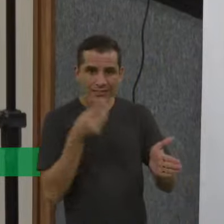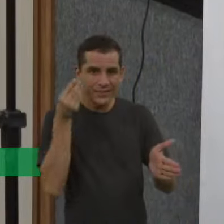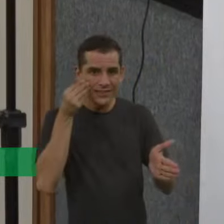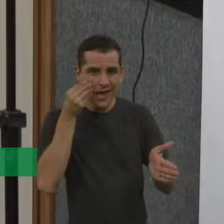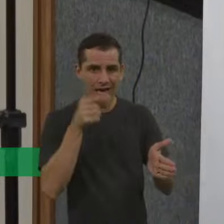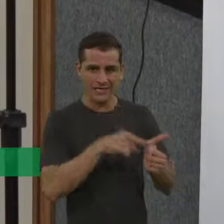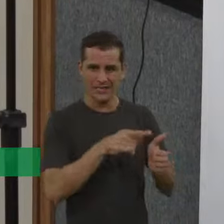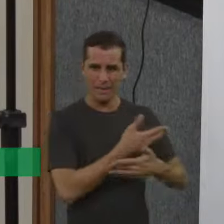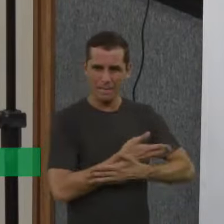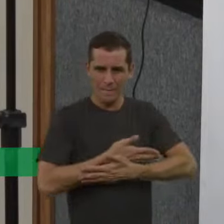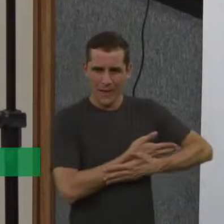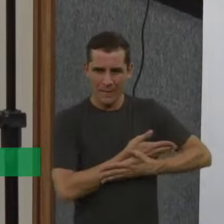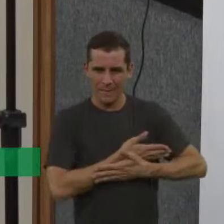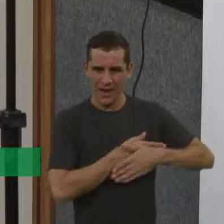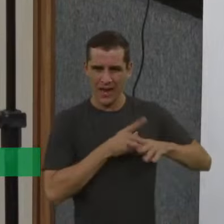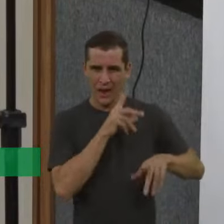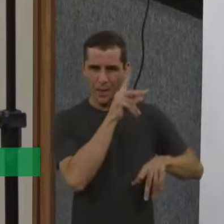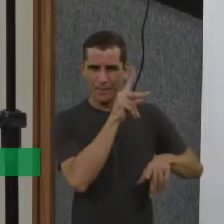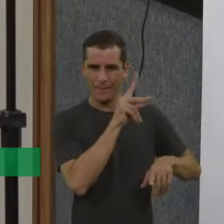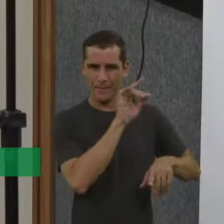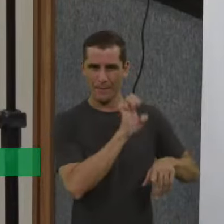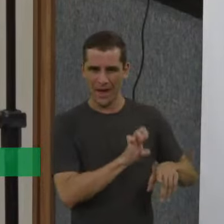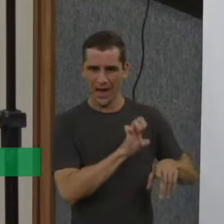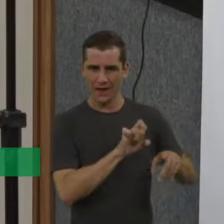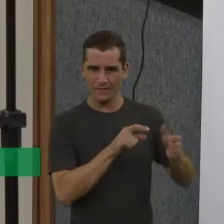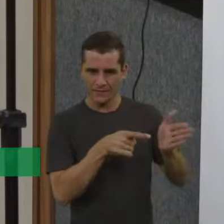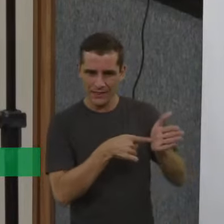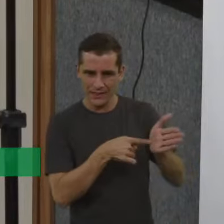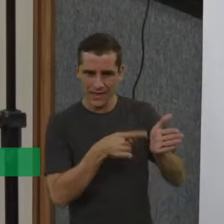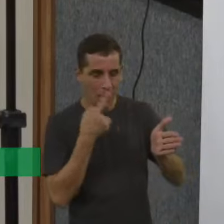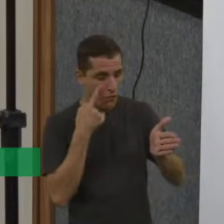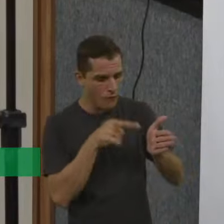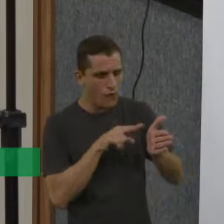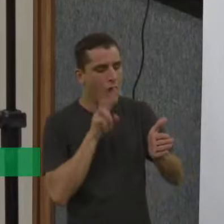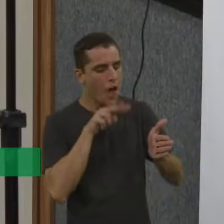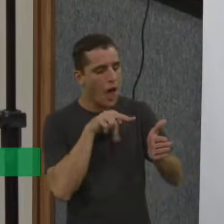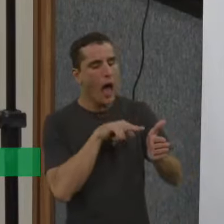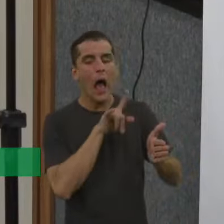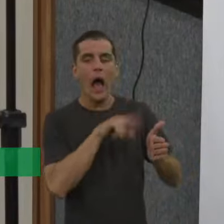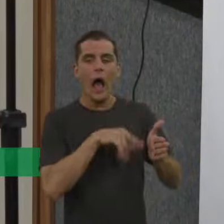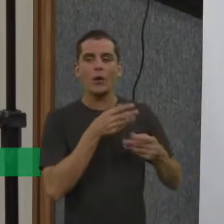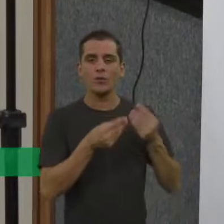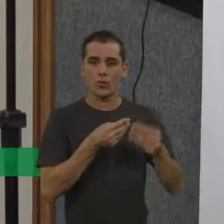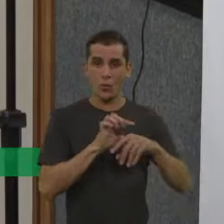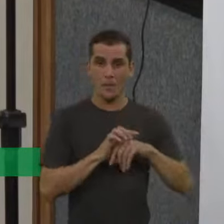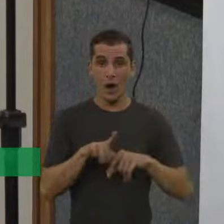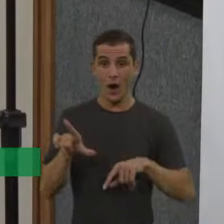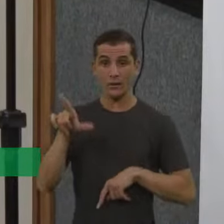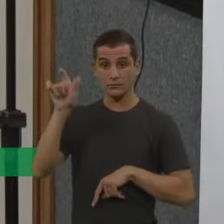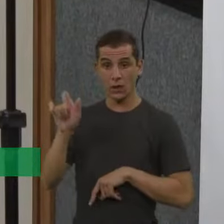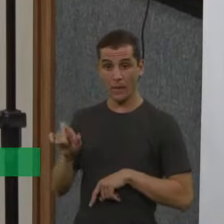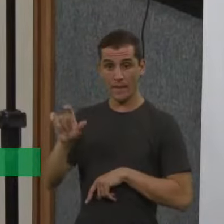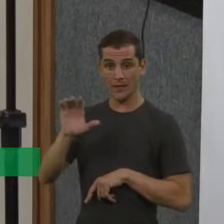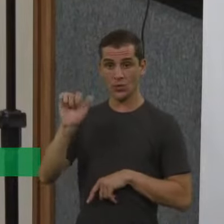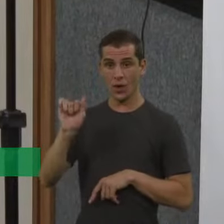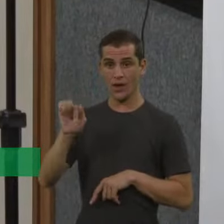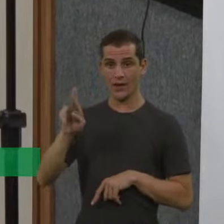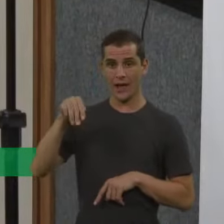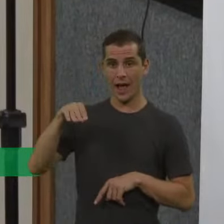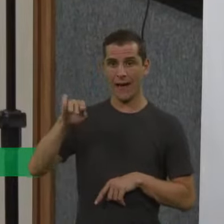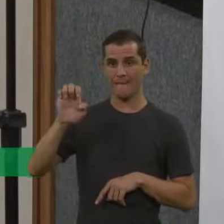abertura do evento e fiquei muito feliz em ouvir a nossa secretária de saúde, Carmen Zanotto, falando sobre o teste de triagem